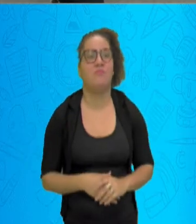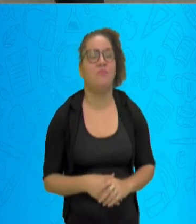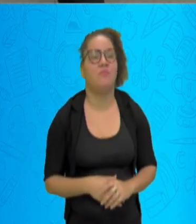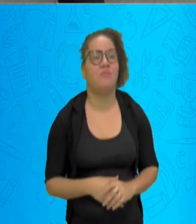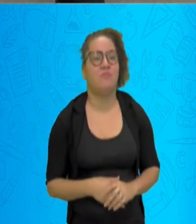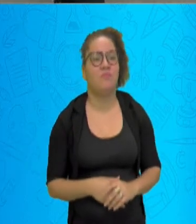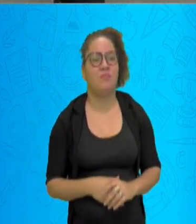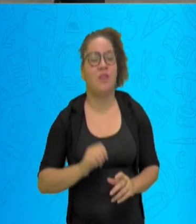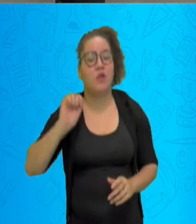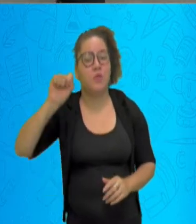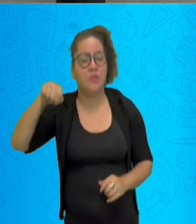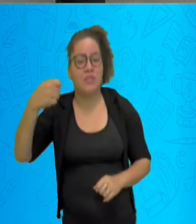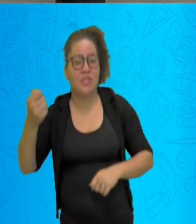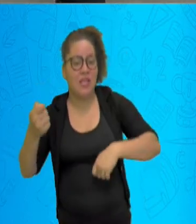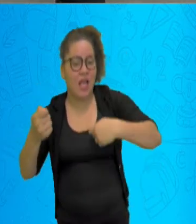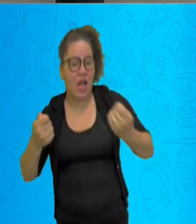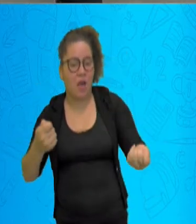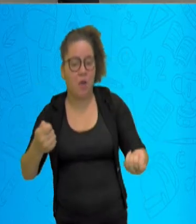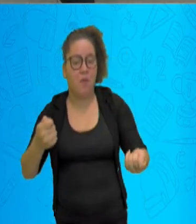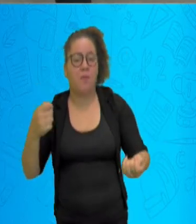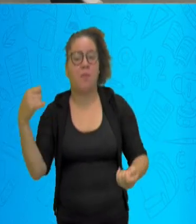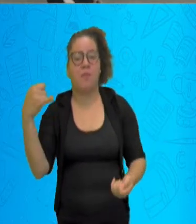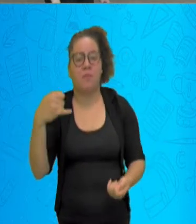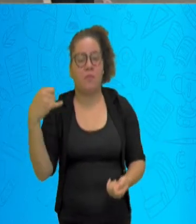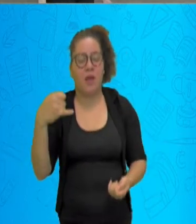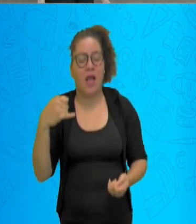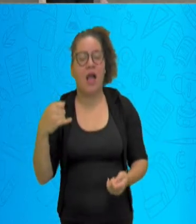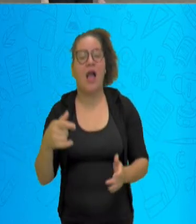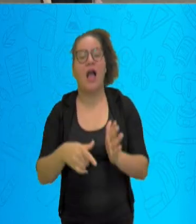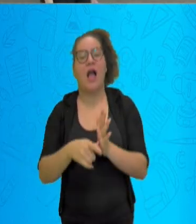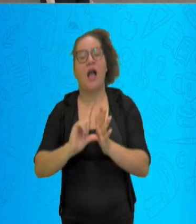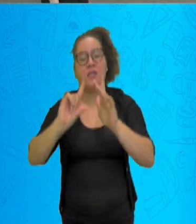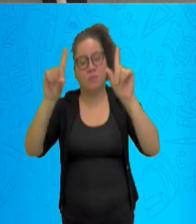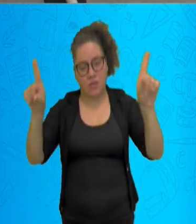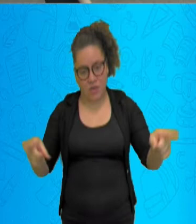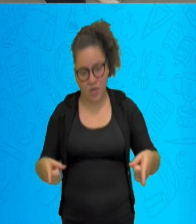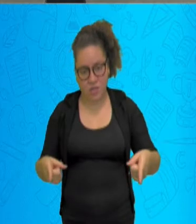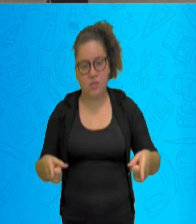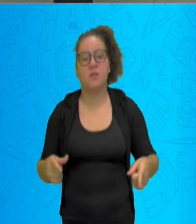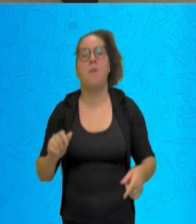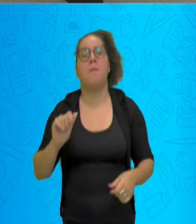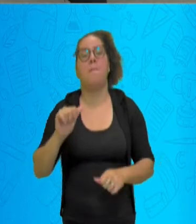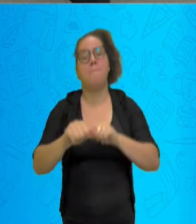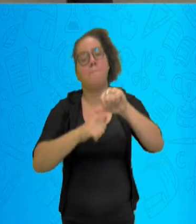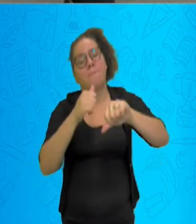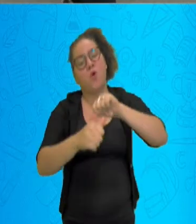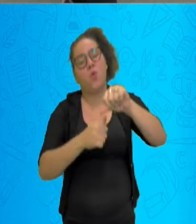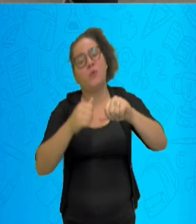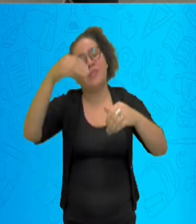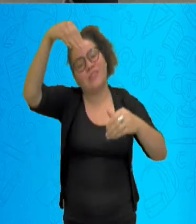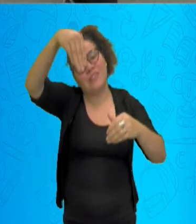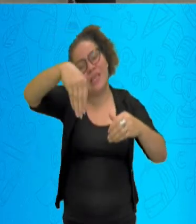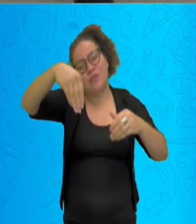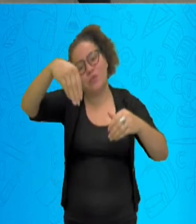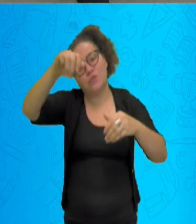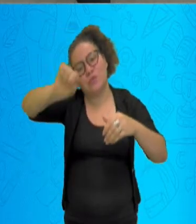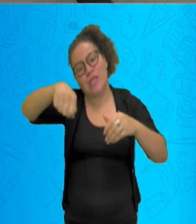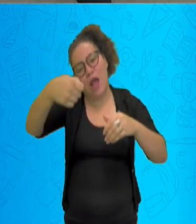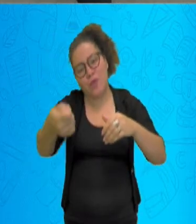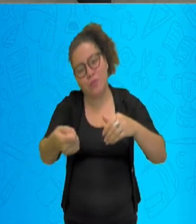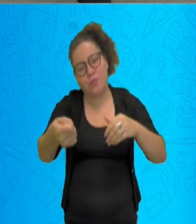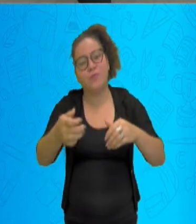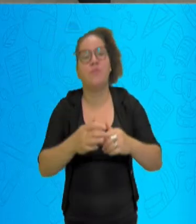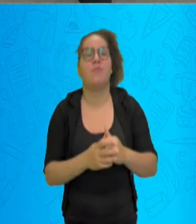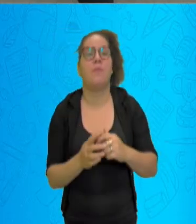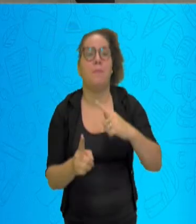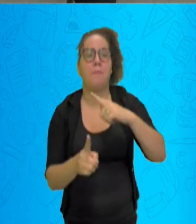Olha, sinal negativo antes do parêntese. Nós não vimos que modifica o sinal de dentro do parêntese? Se é mais